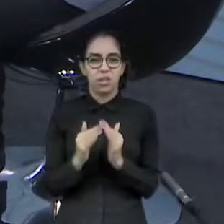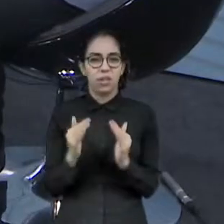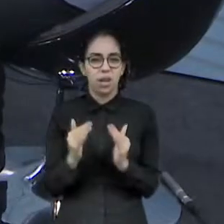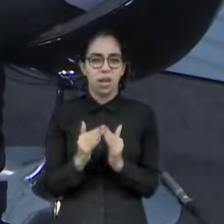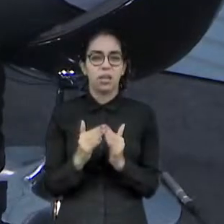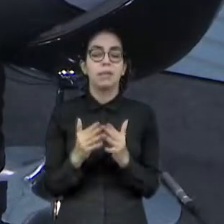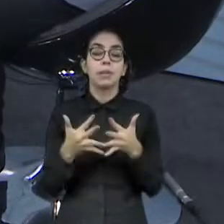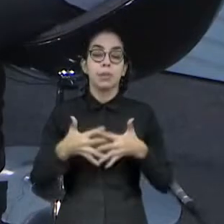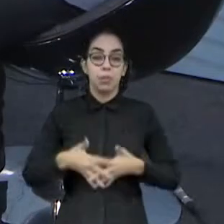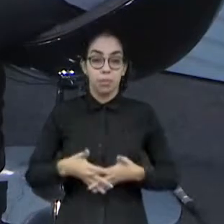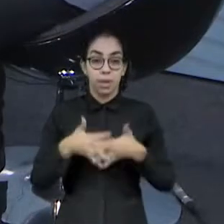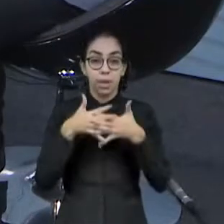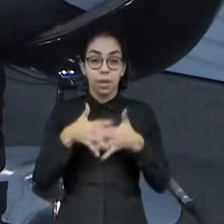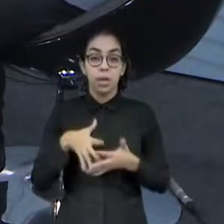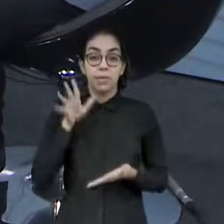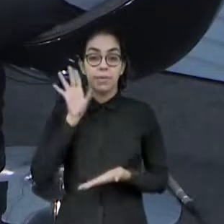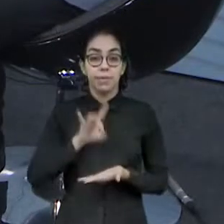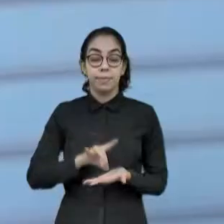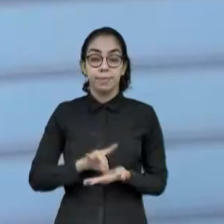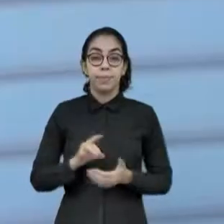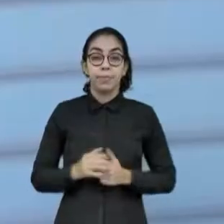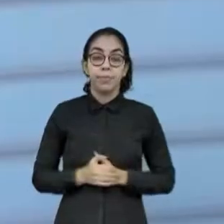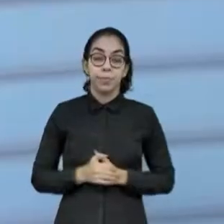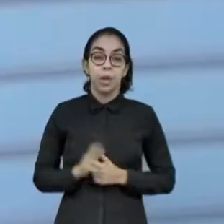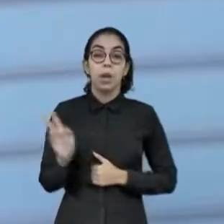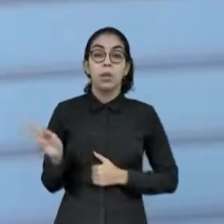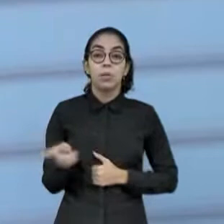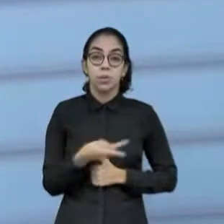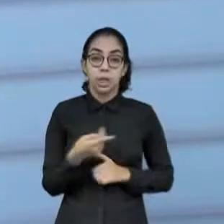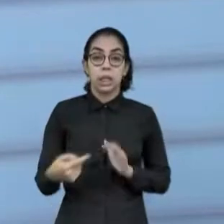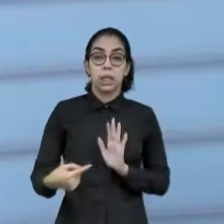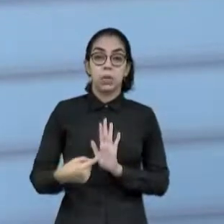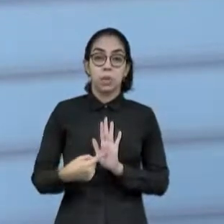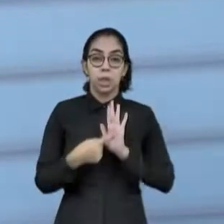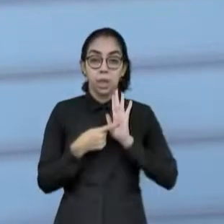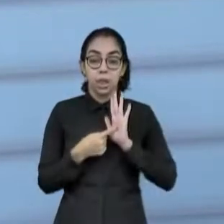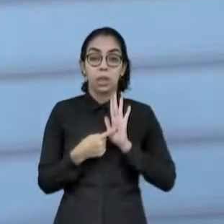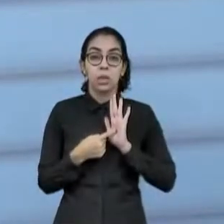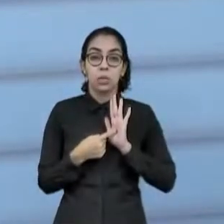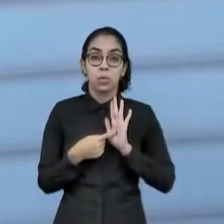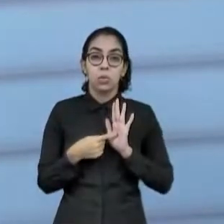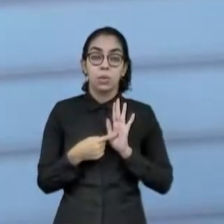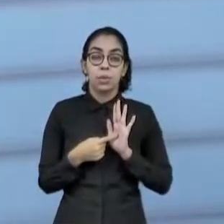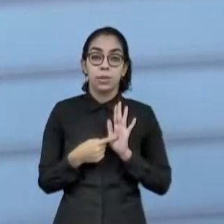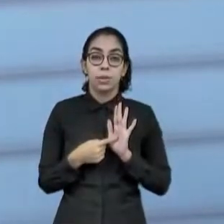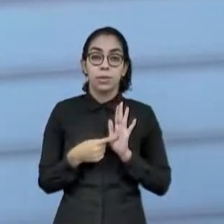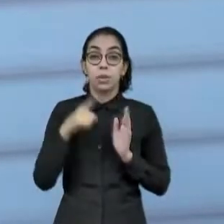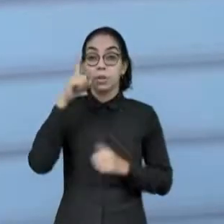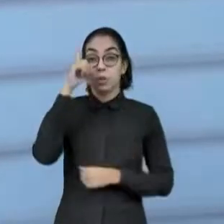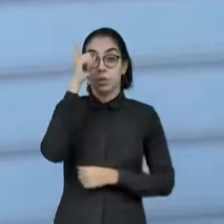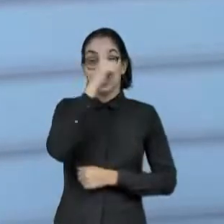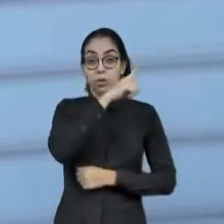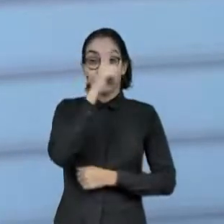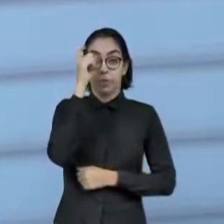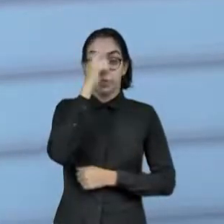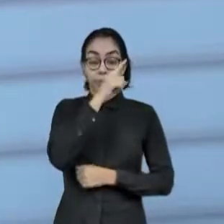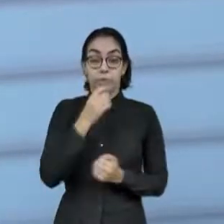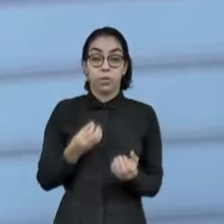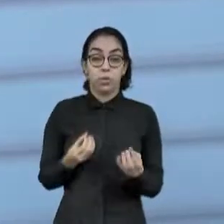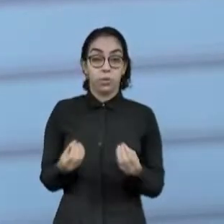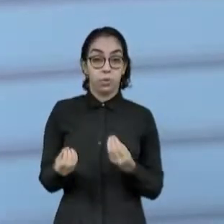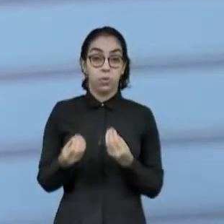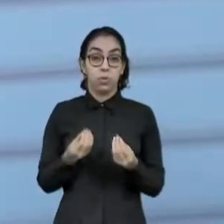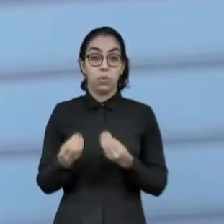Então, todas essas denúncias, né, chegaram até a gente nesse momento. E era um momento delicado, porque a gente não podia ir até lá. Aumentou a população de moradores,